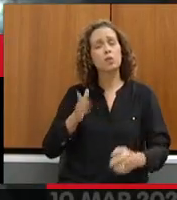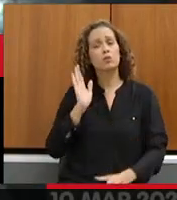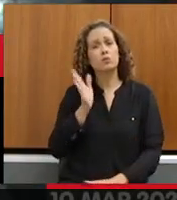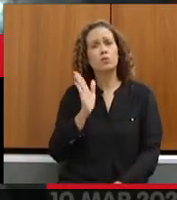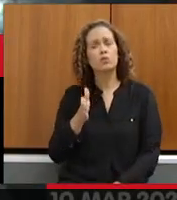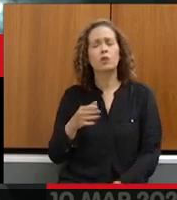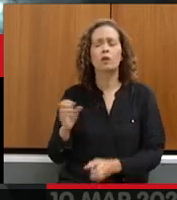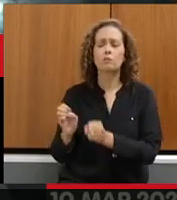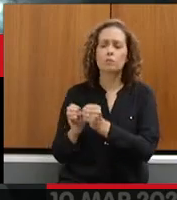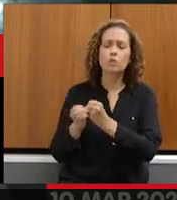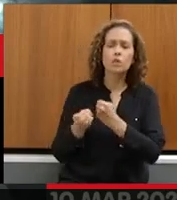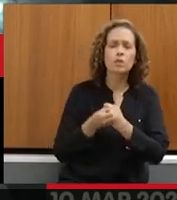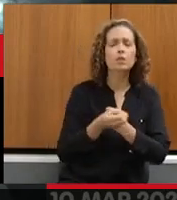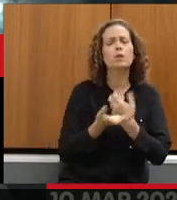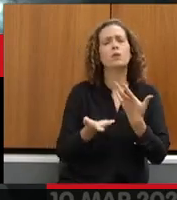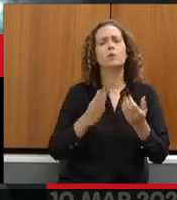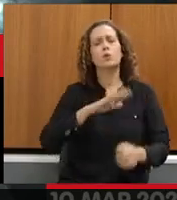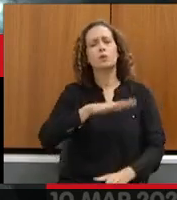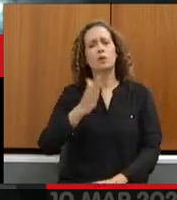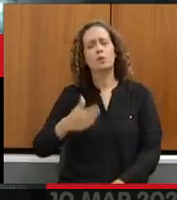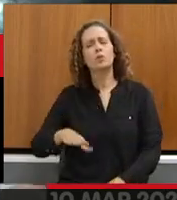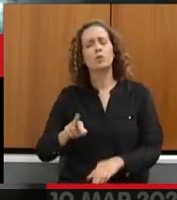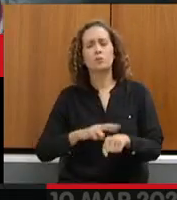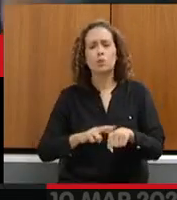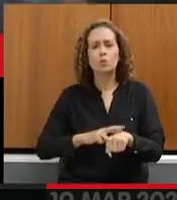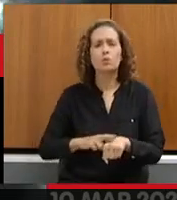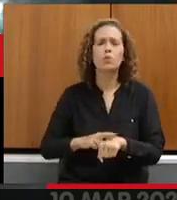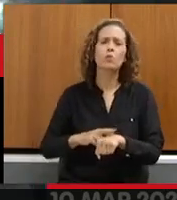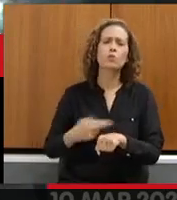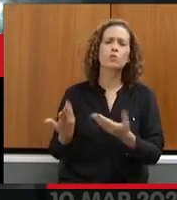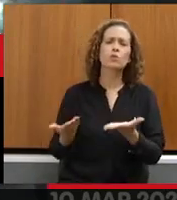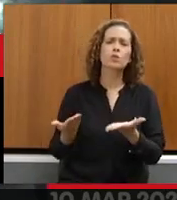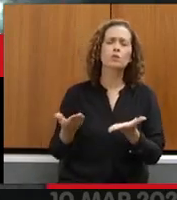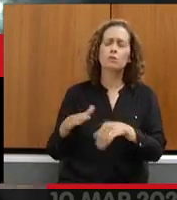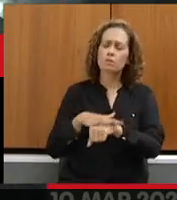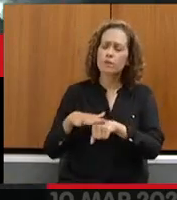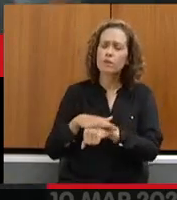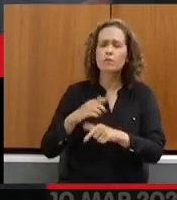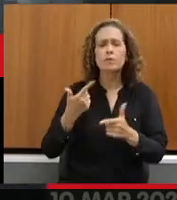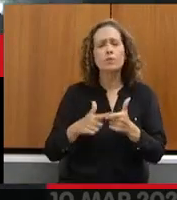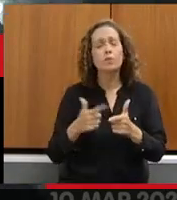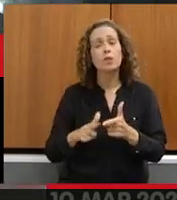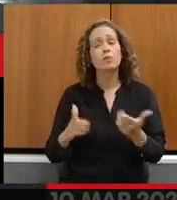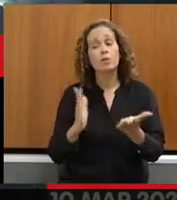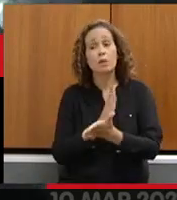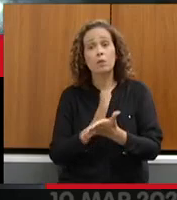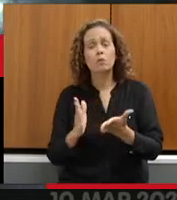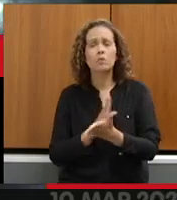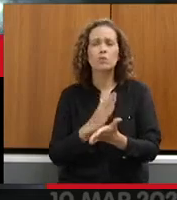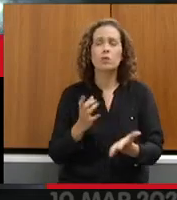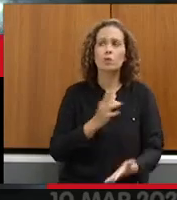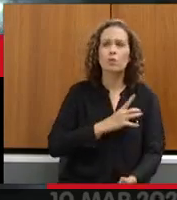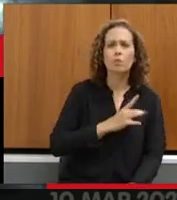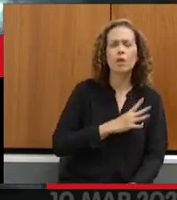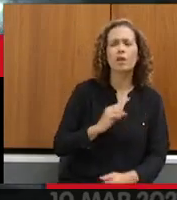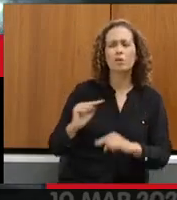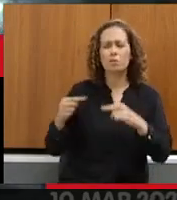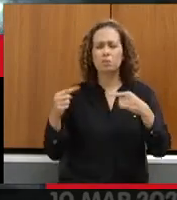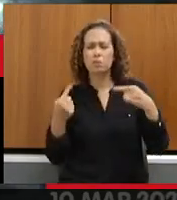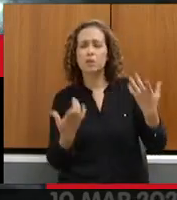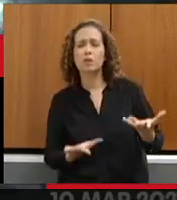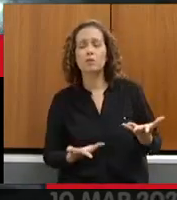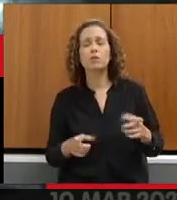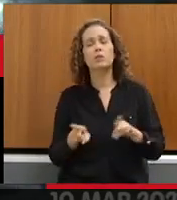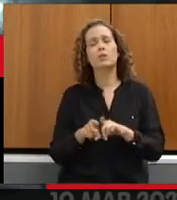onda Rocha conversar com os prefeitos tratar sobre esse problema e muitos deles é com medo de reações com medo de críticas